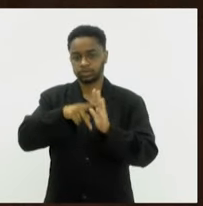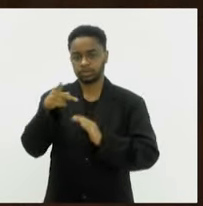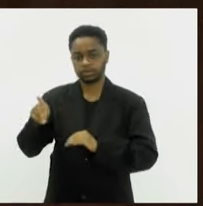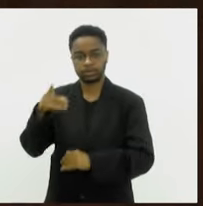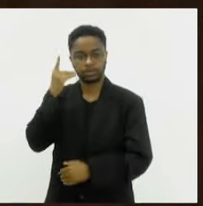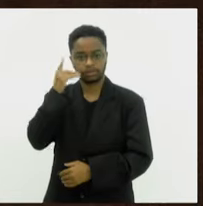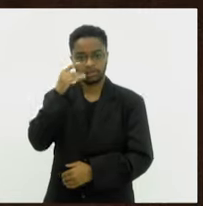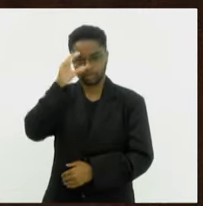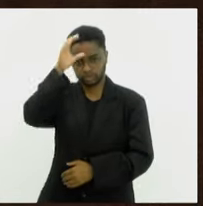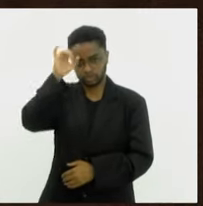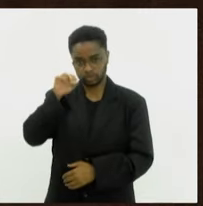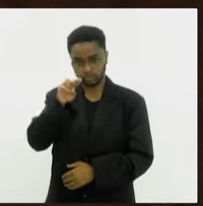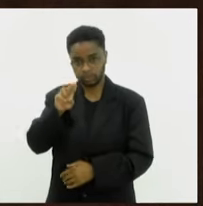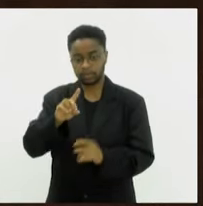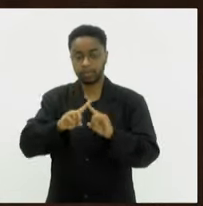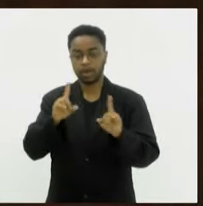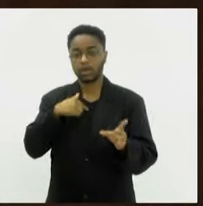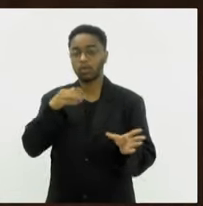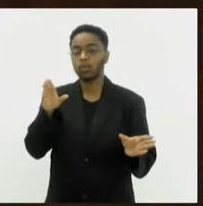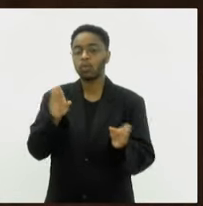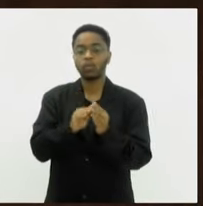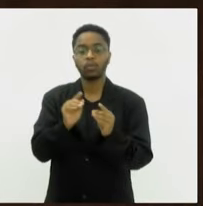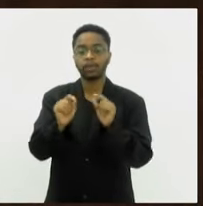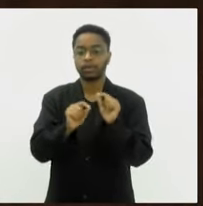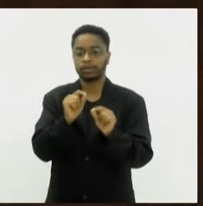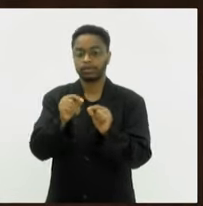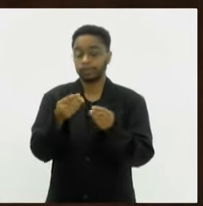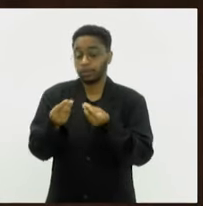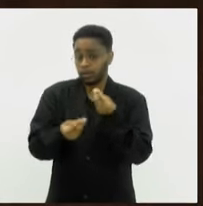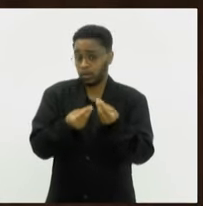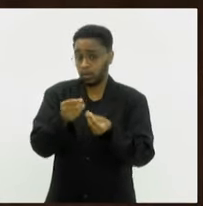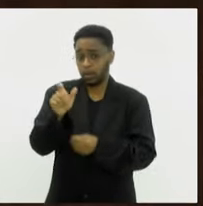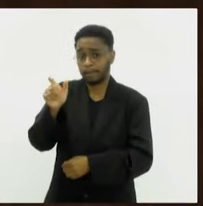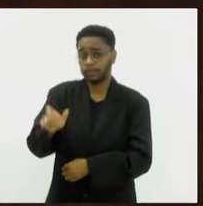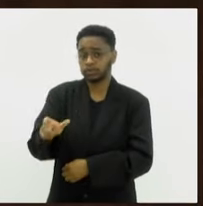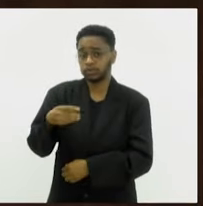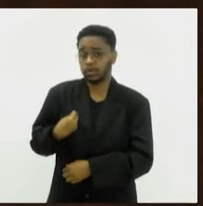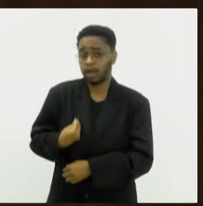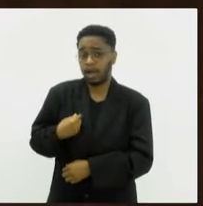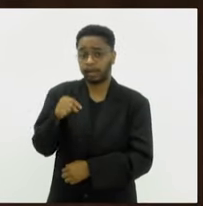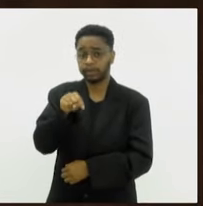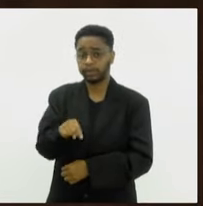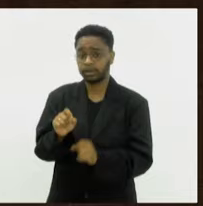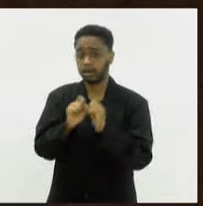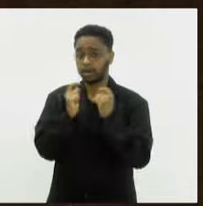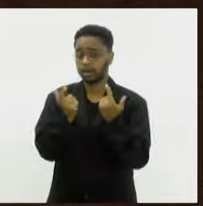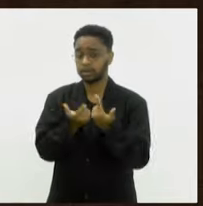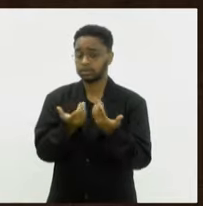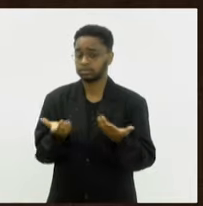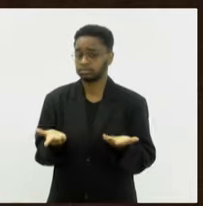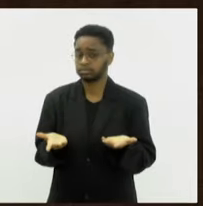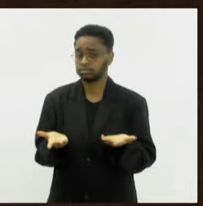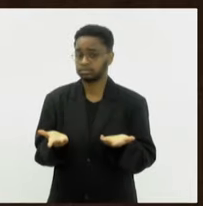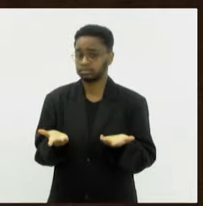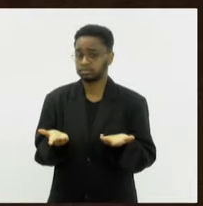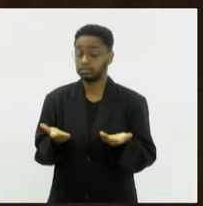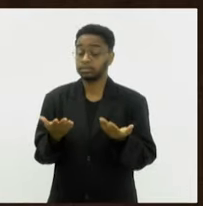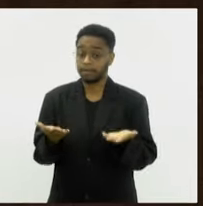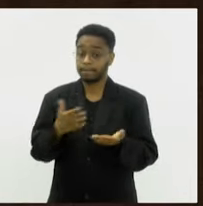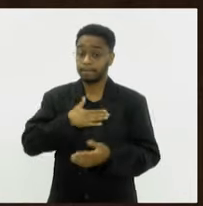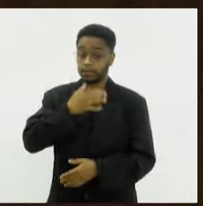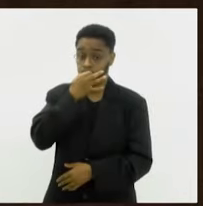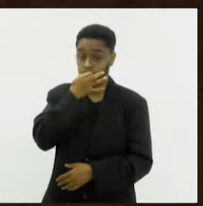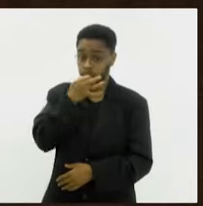Tia Ju, eu só concluo o seguinte: como é que uma pessoa dessa estava aqui na Assembleia? Então, qual é a minha